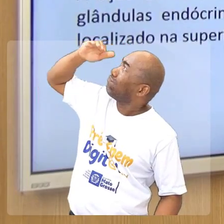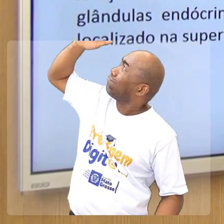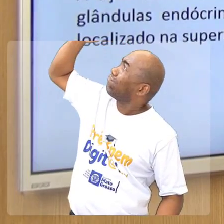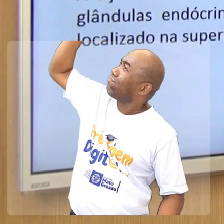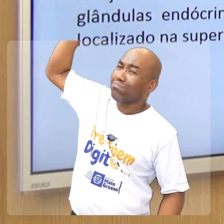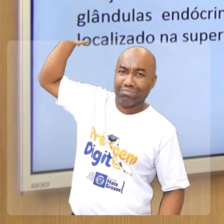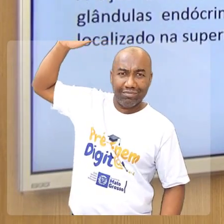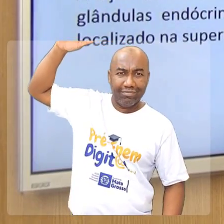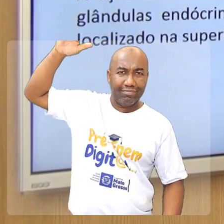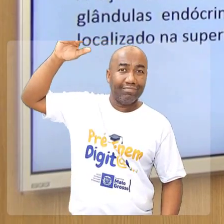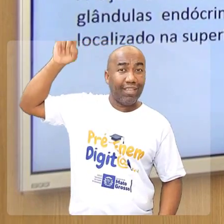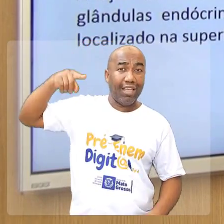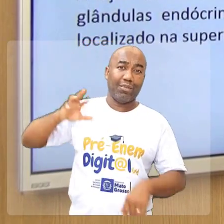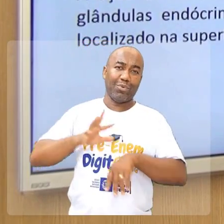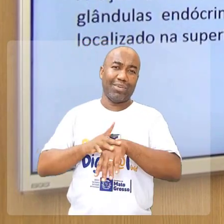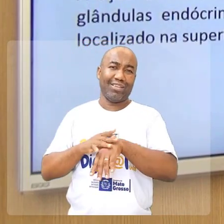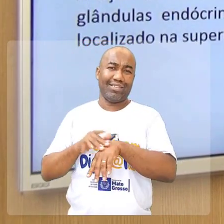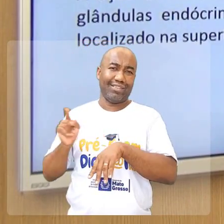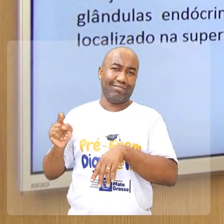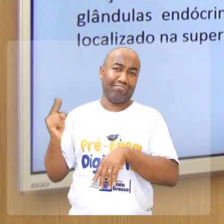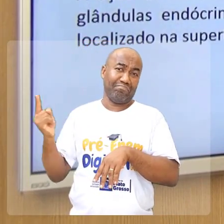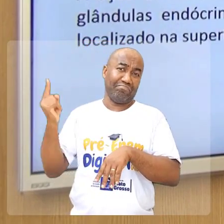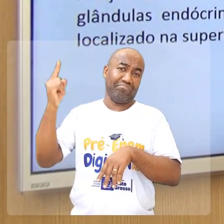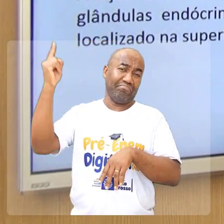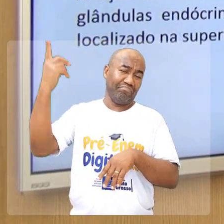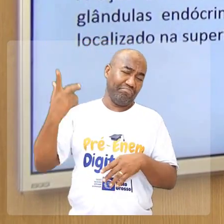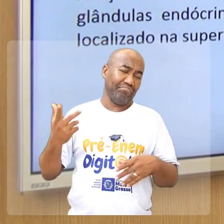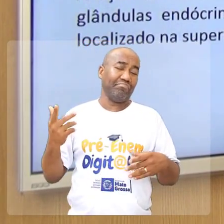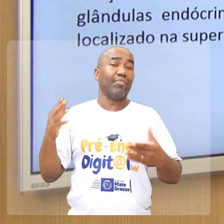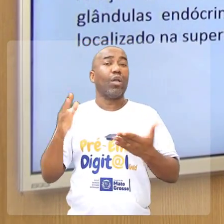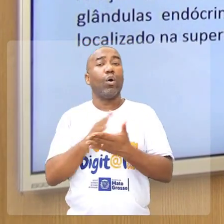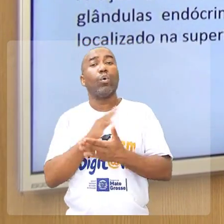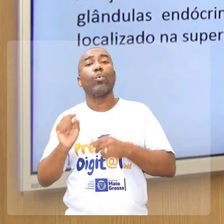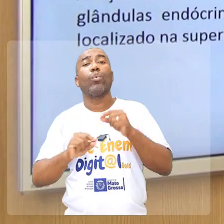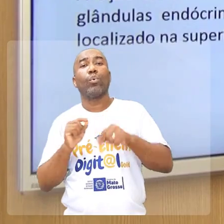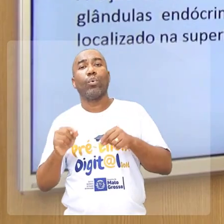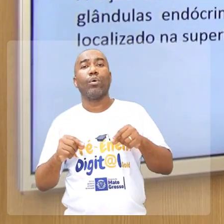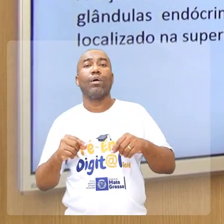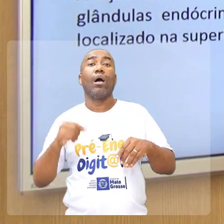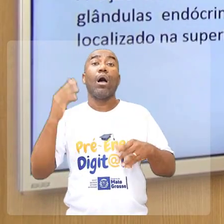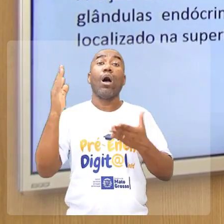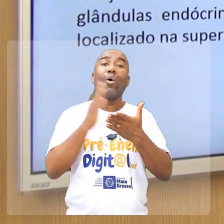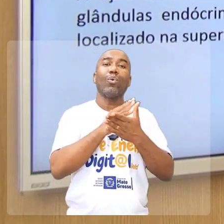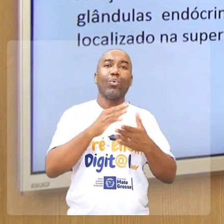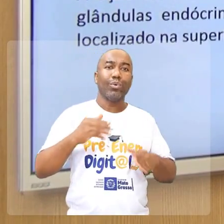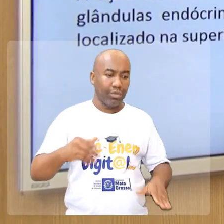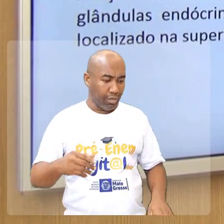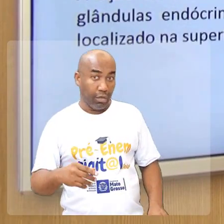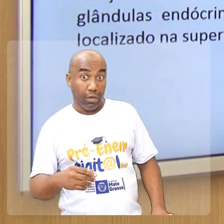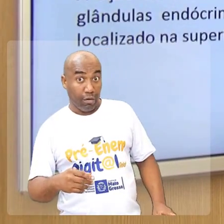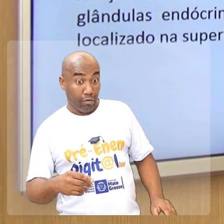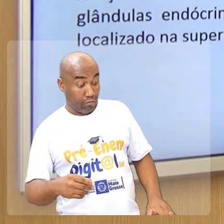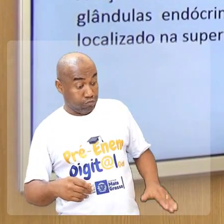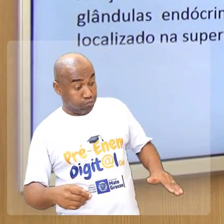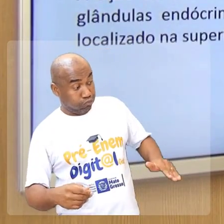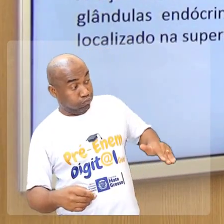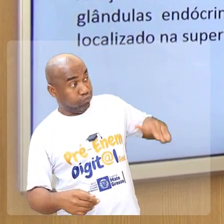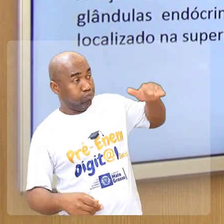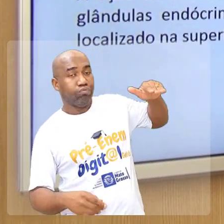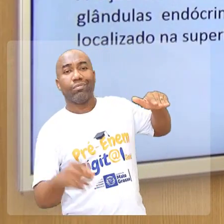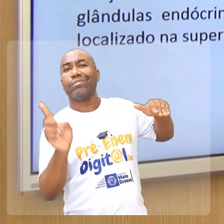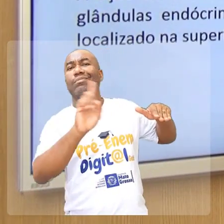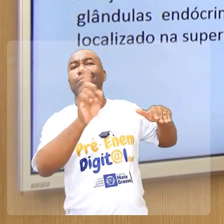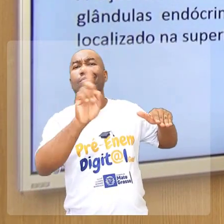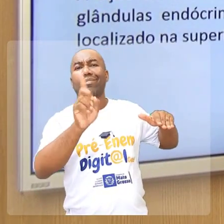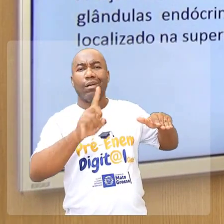quantidade desde as épocas embrionárias e tem um quadro chamado nanismo. Muito bem. O que eu preciso que